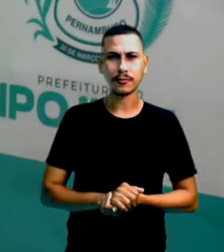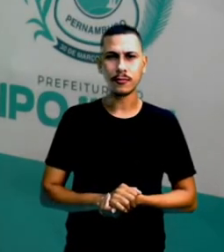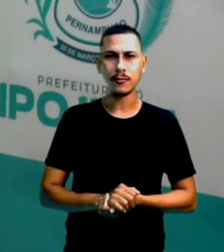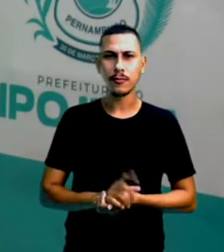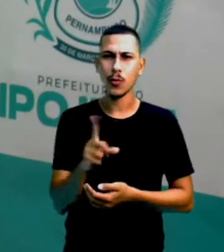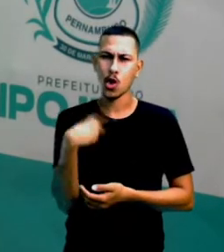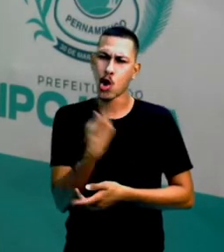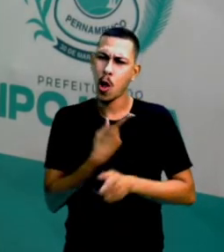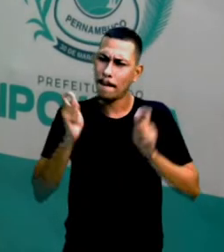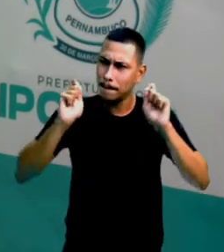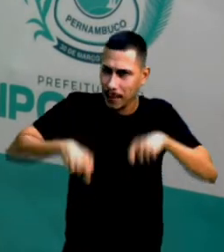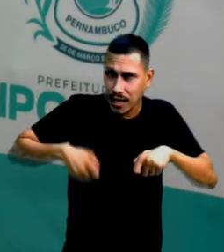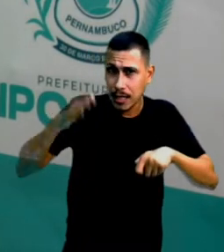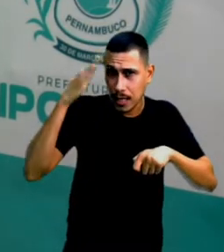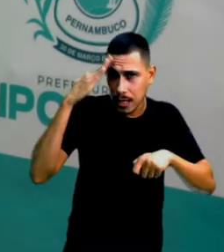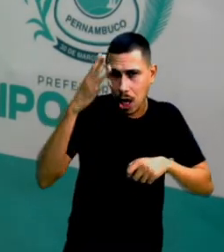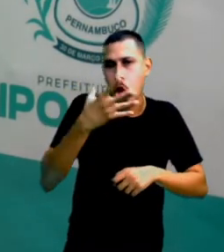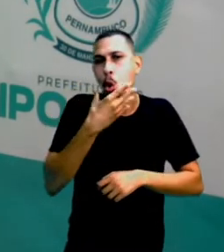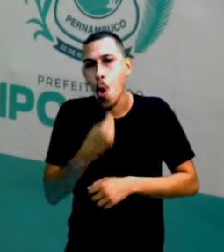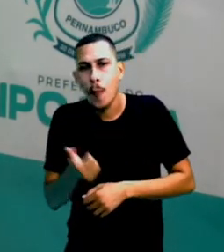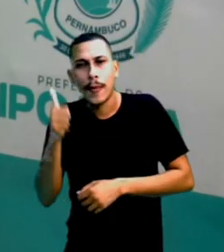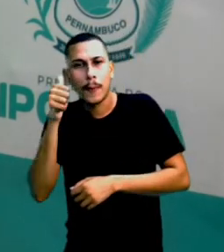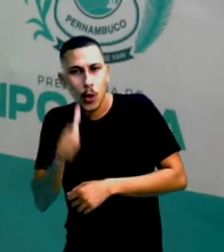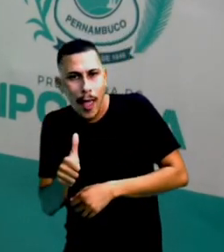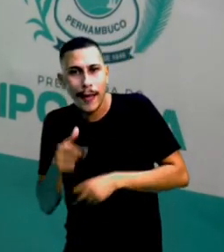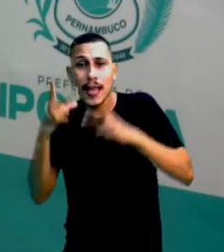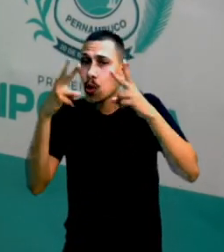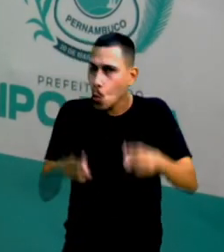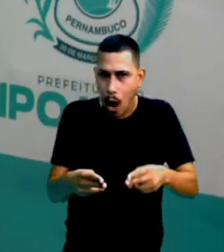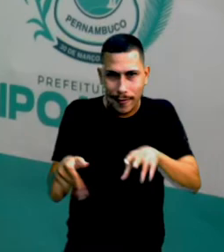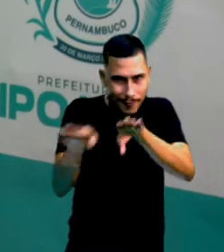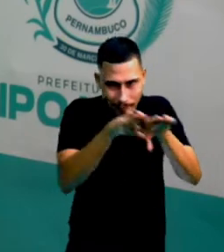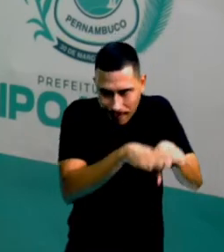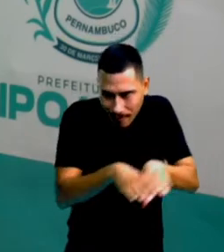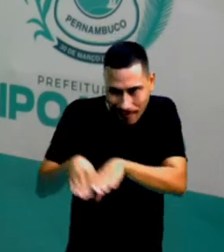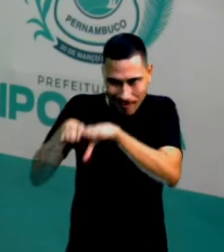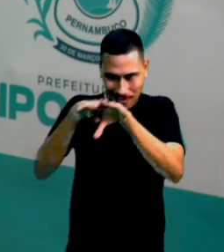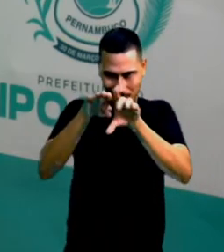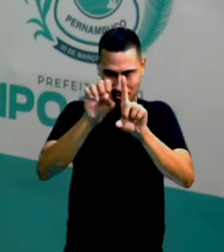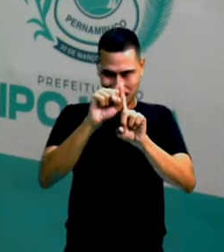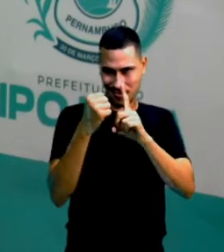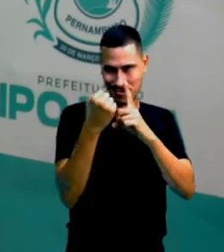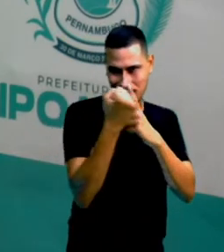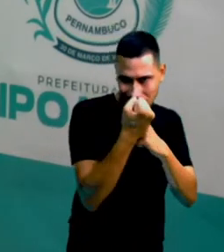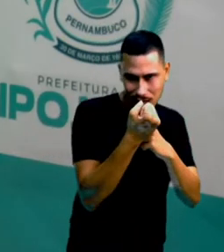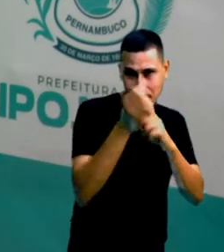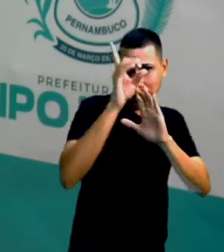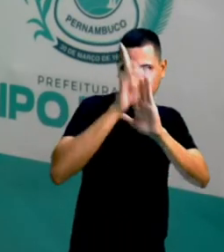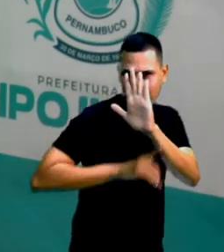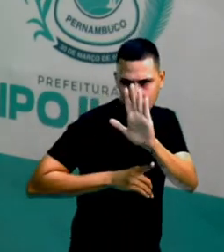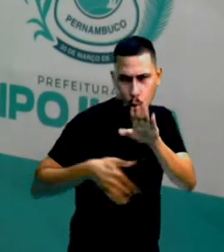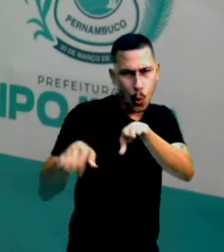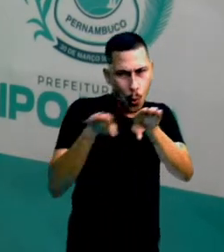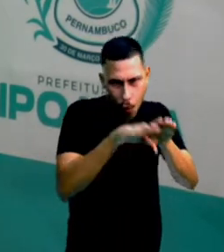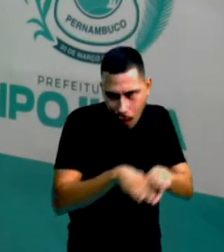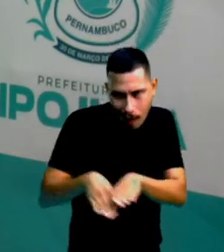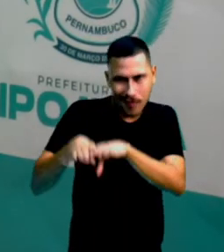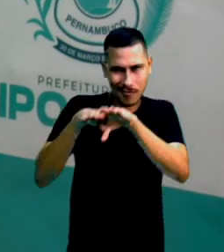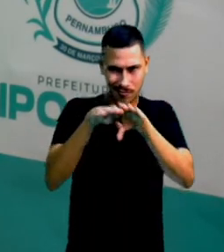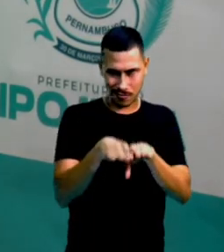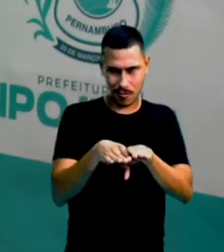é igual a Os Dois seres